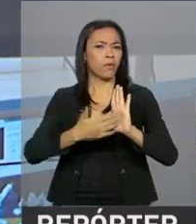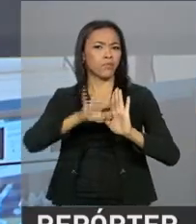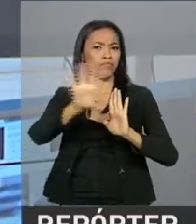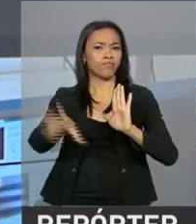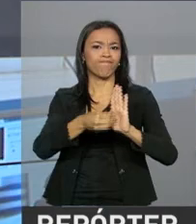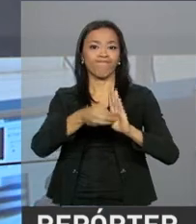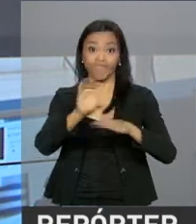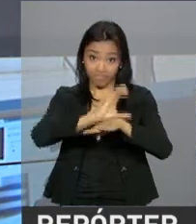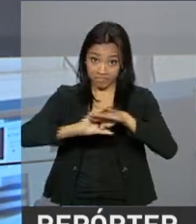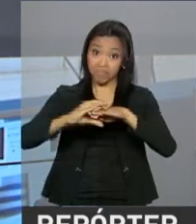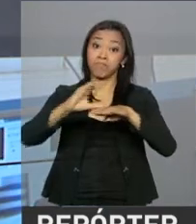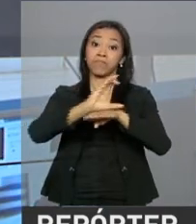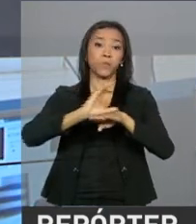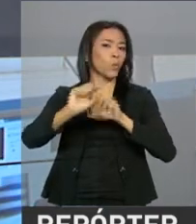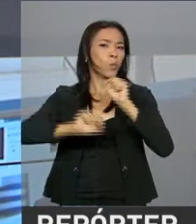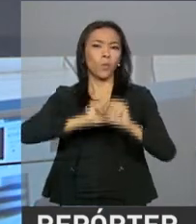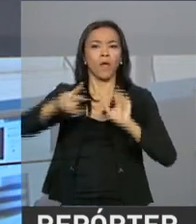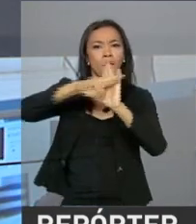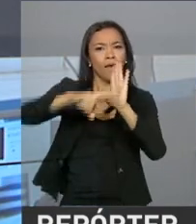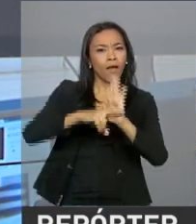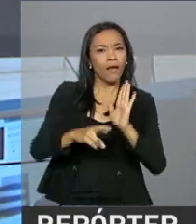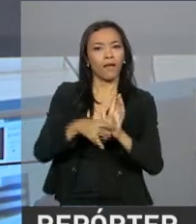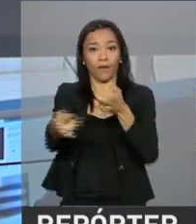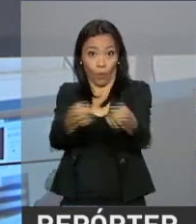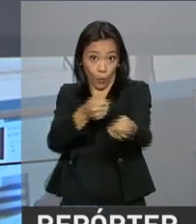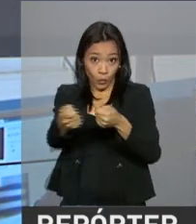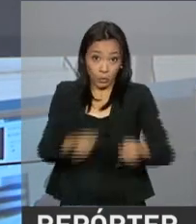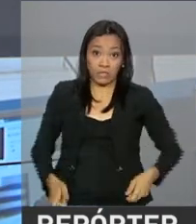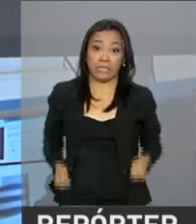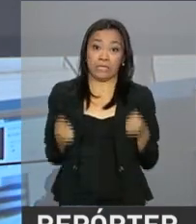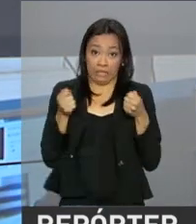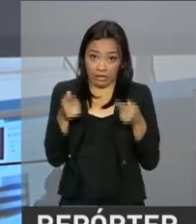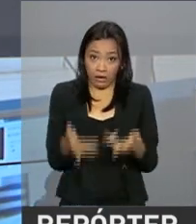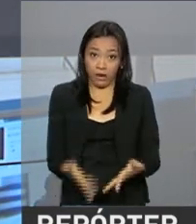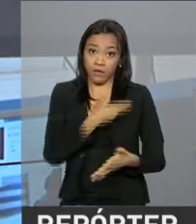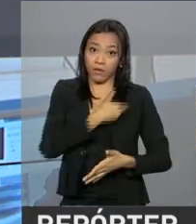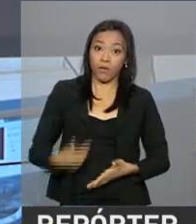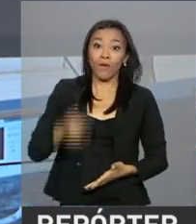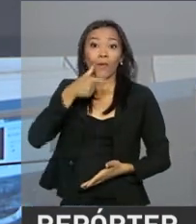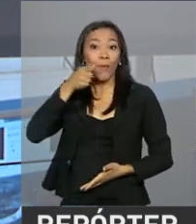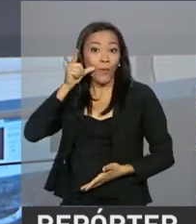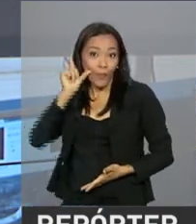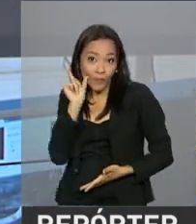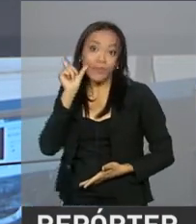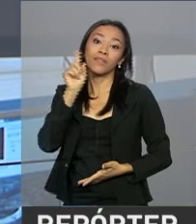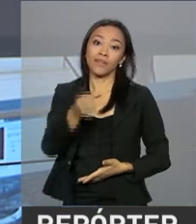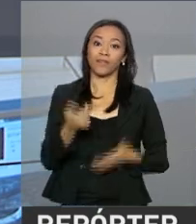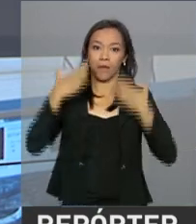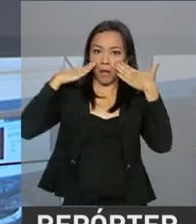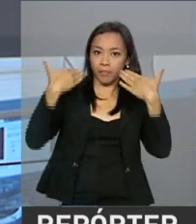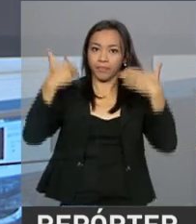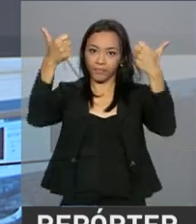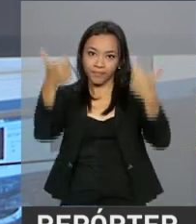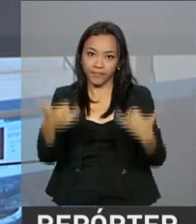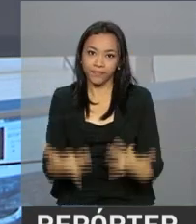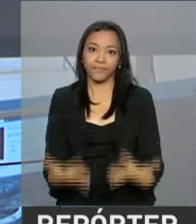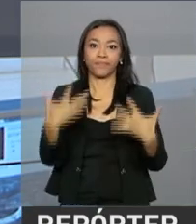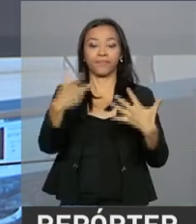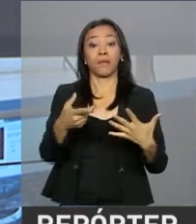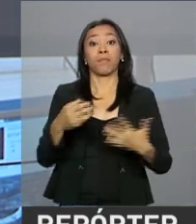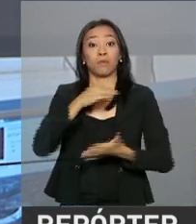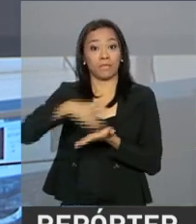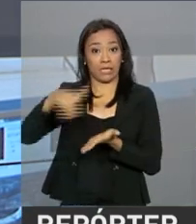de emenda à constituição que estabelece regras para o controle de gastos públicos foi defendida ontem no senado pelo secretário de acompanhamento econômico